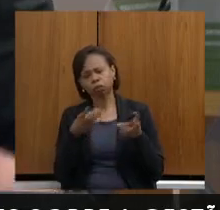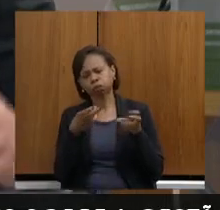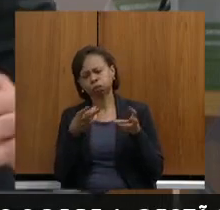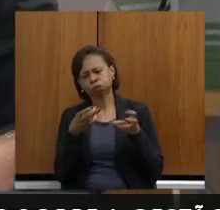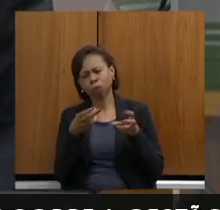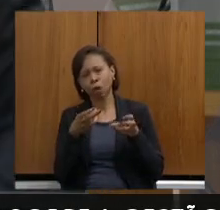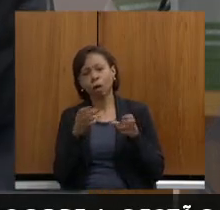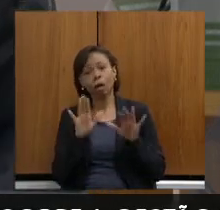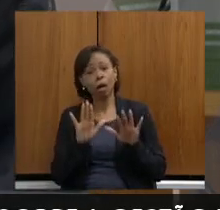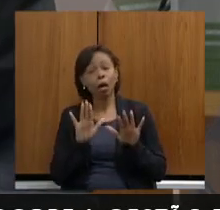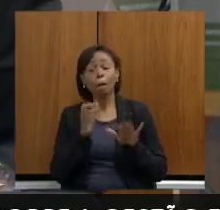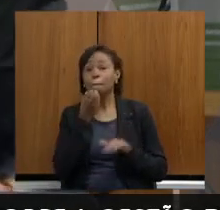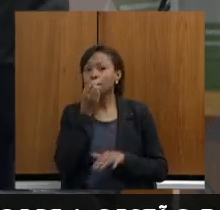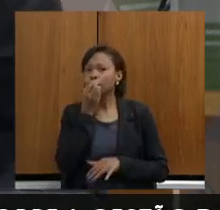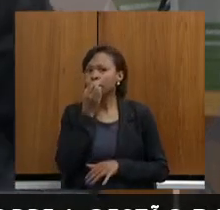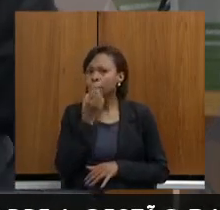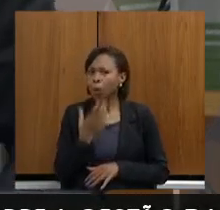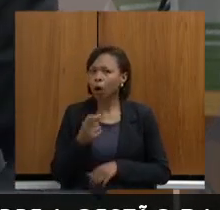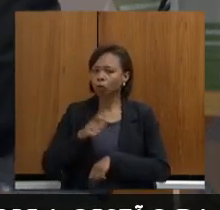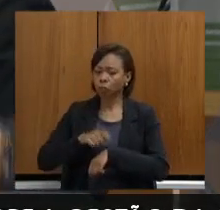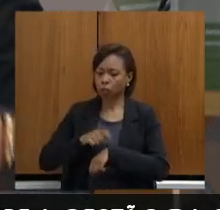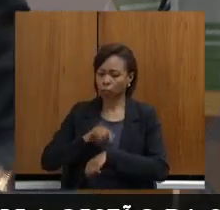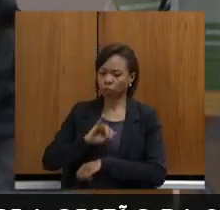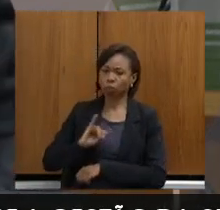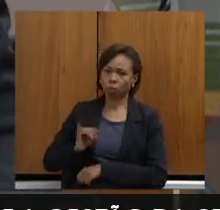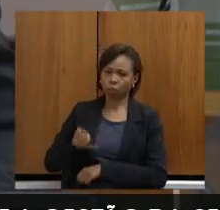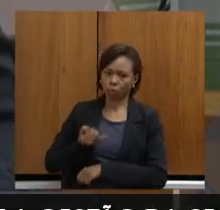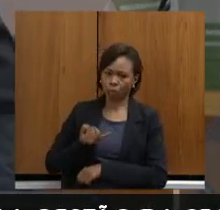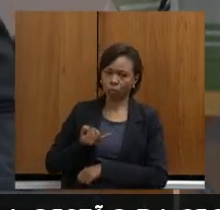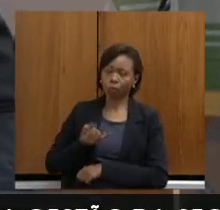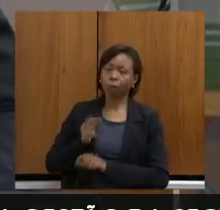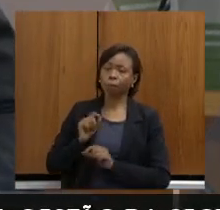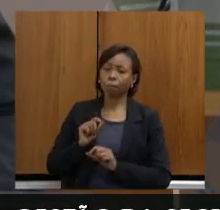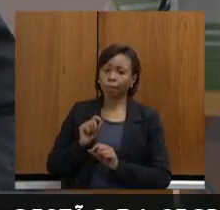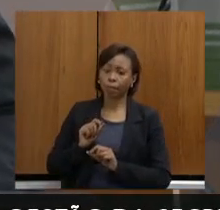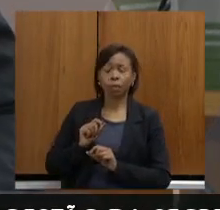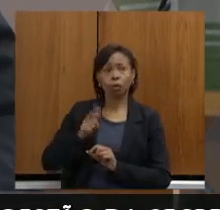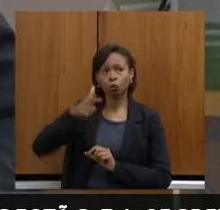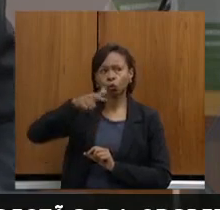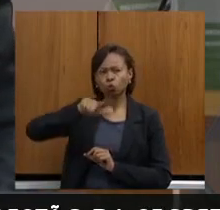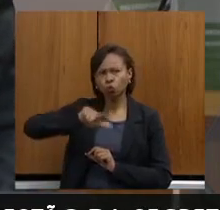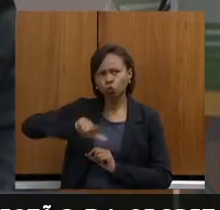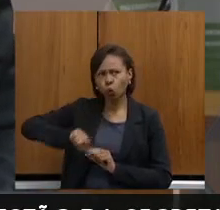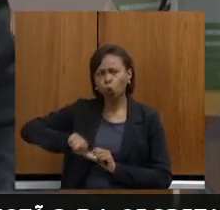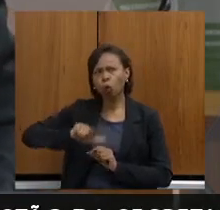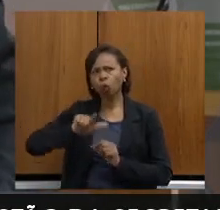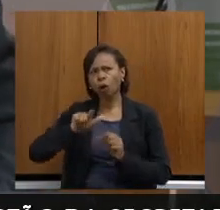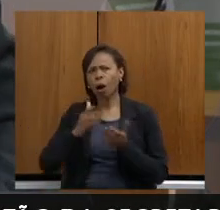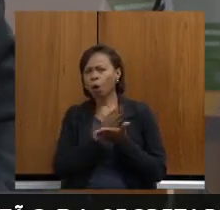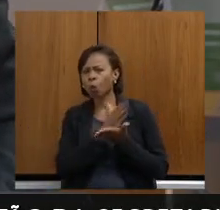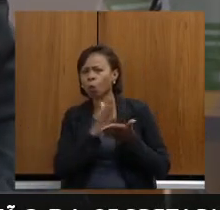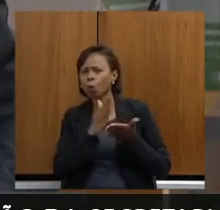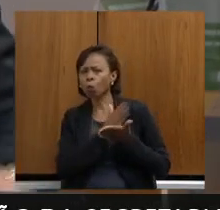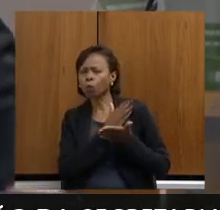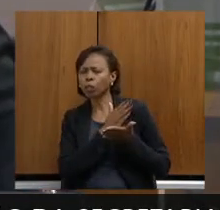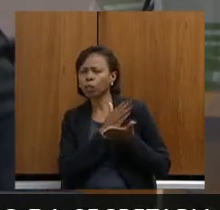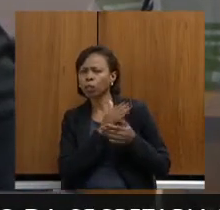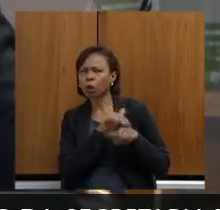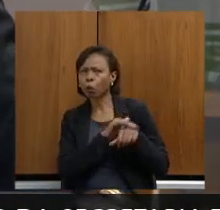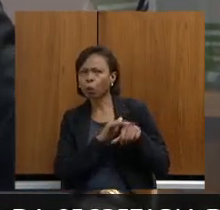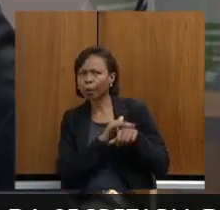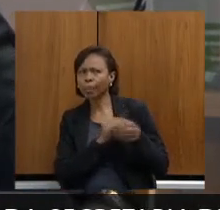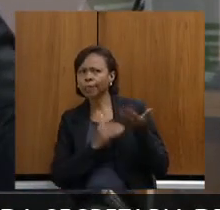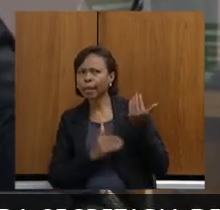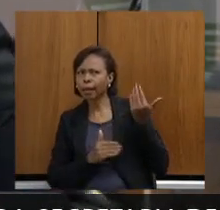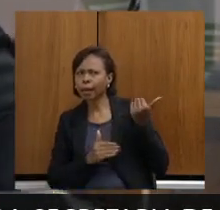é sempre muito bom ter essa oportunidade para que a gente reavi algumas conversas anteriores e eu vou